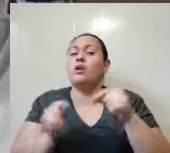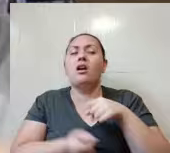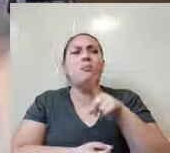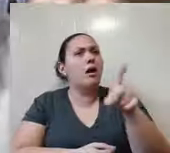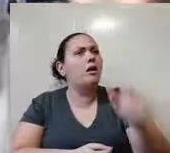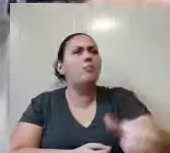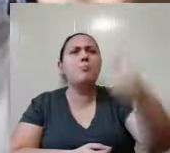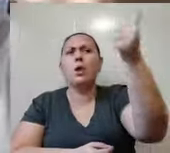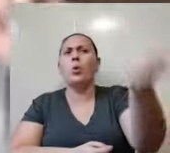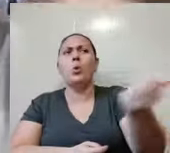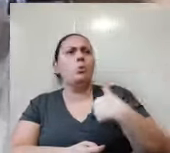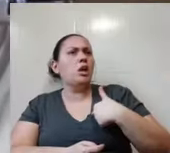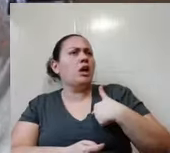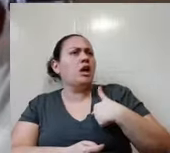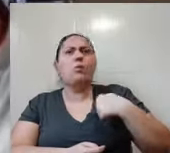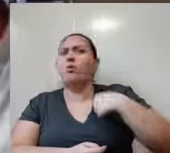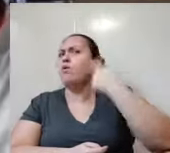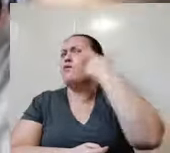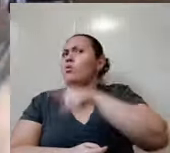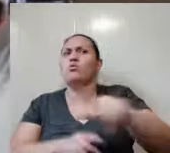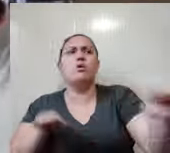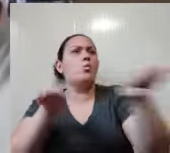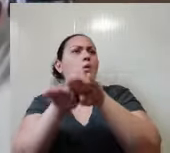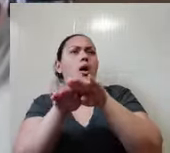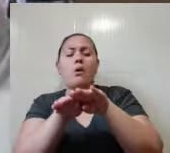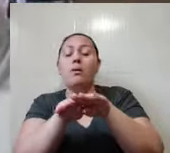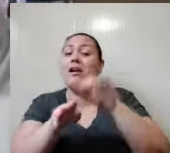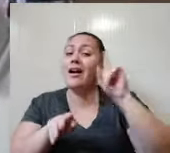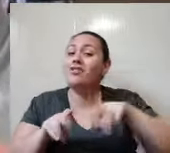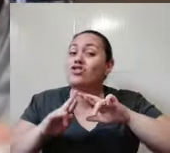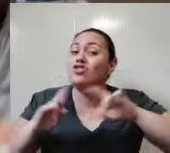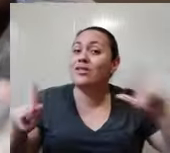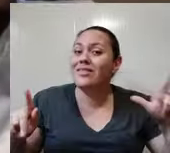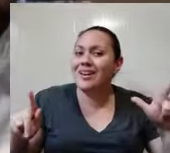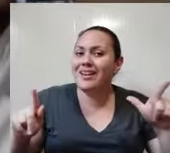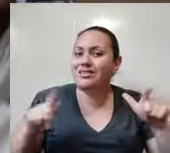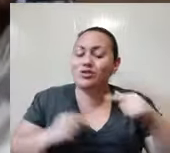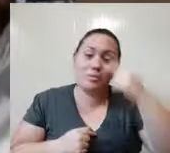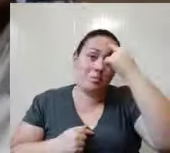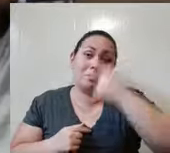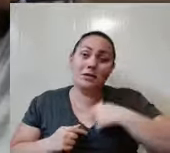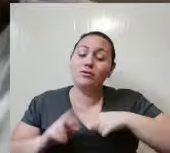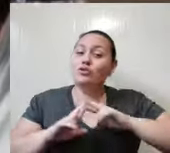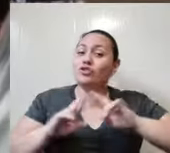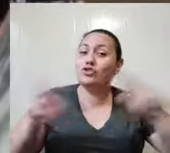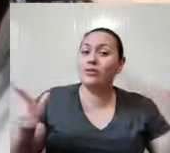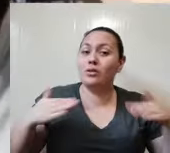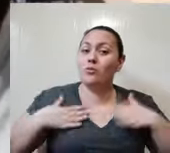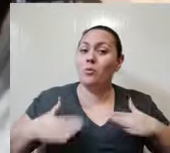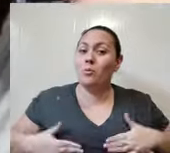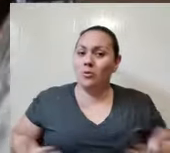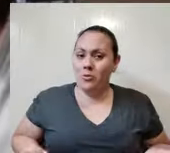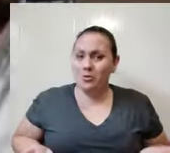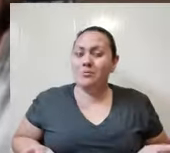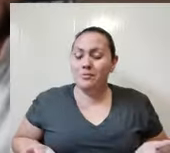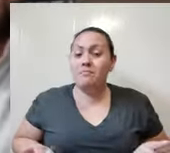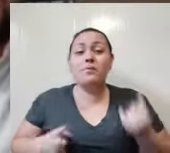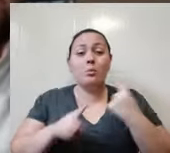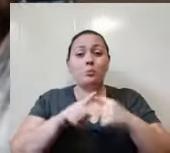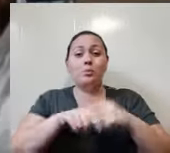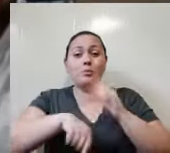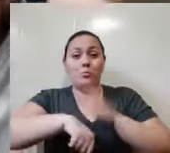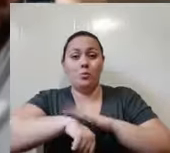é, olha que ele é muito melhor que tu e tu não é bom o suficiente para isso. São posturas diferentes em cima da mesma